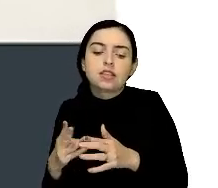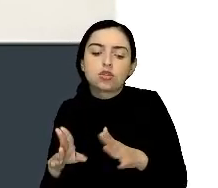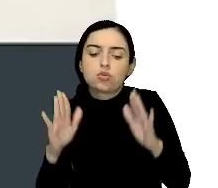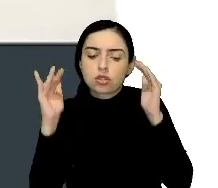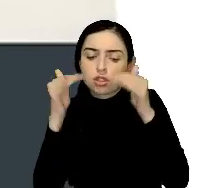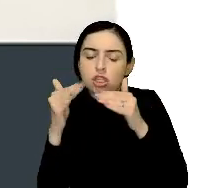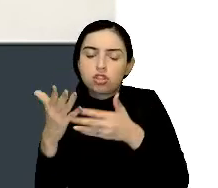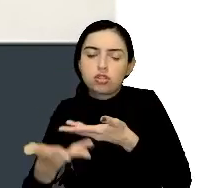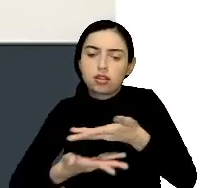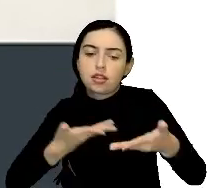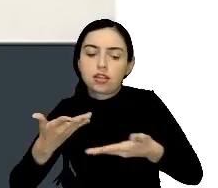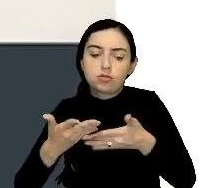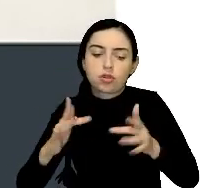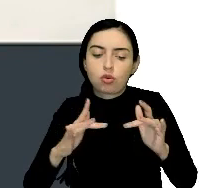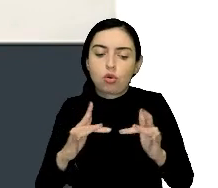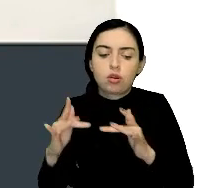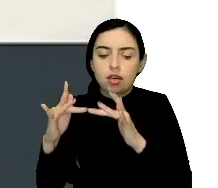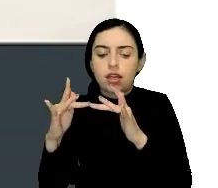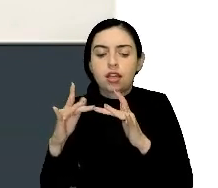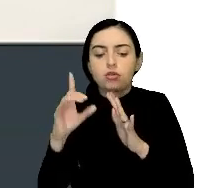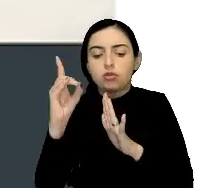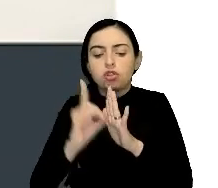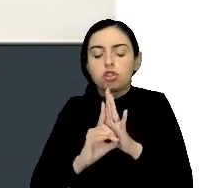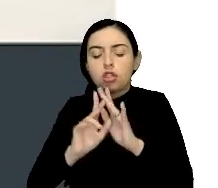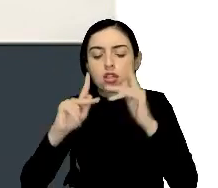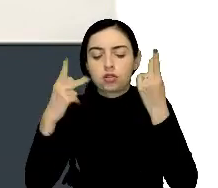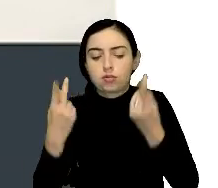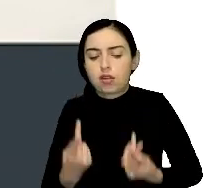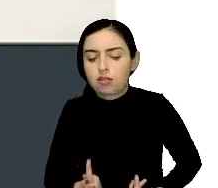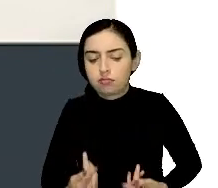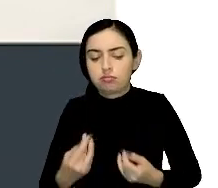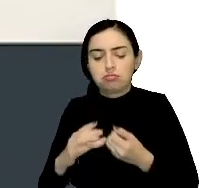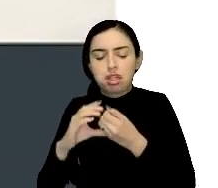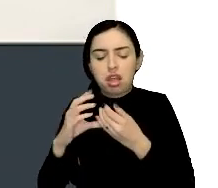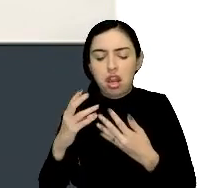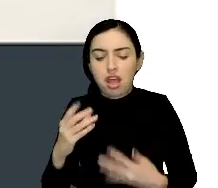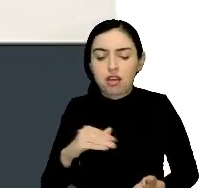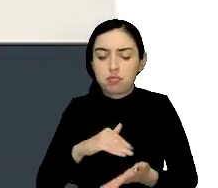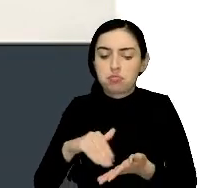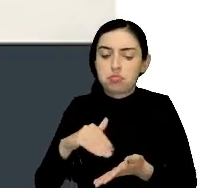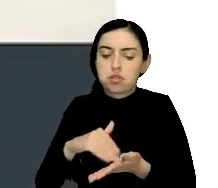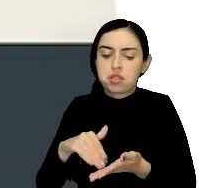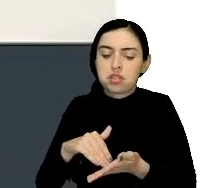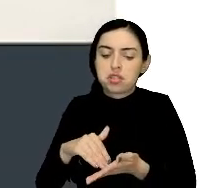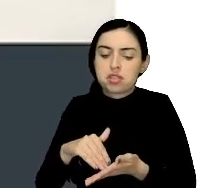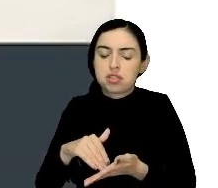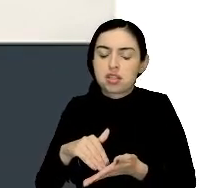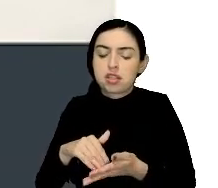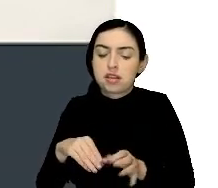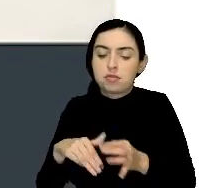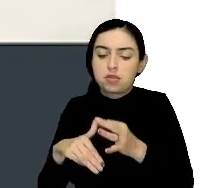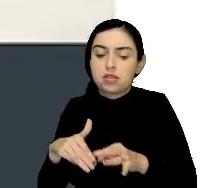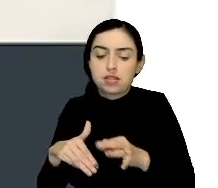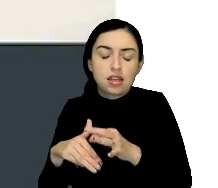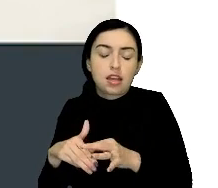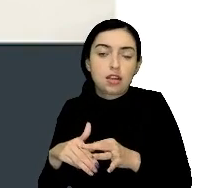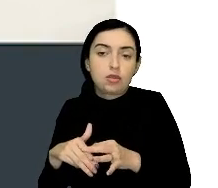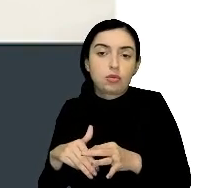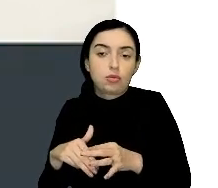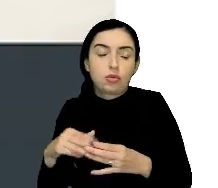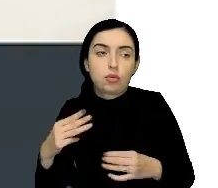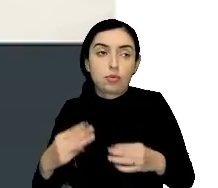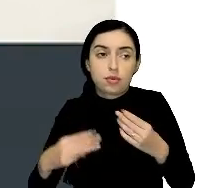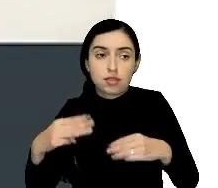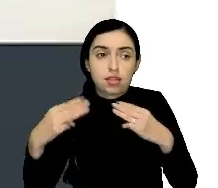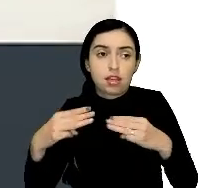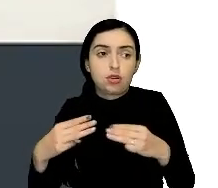tem Conectas Direitos Humanos, a Defensoria Pública da União, o Ministério Público do Trabalho. Todos esses órgãos, e é